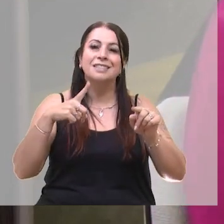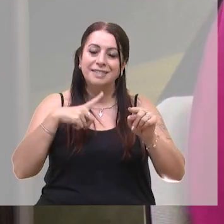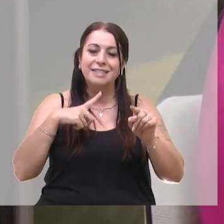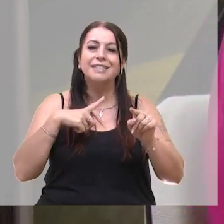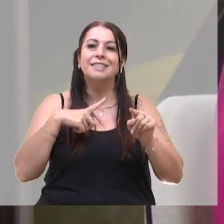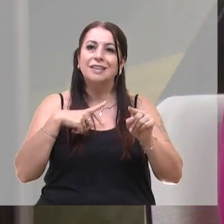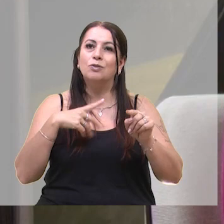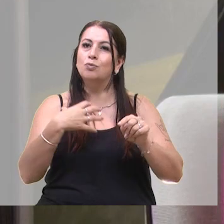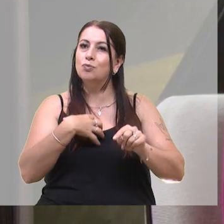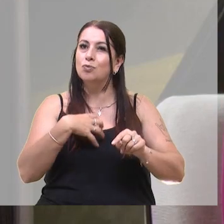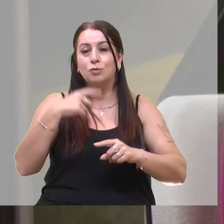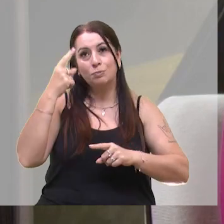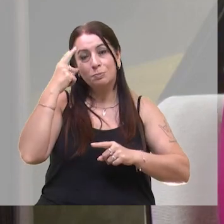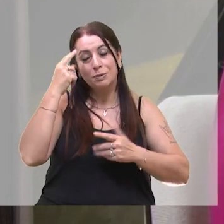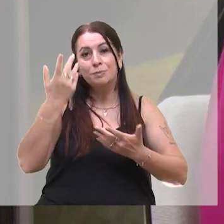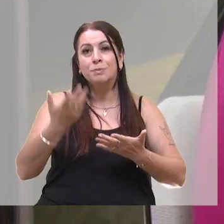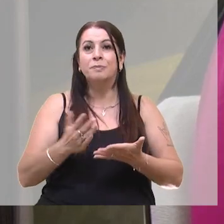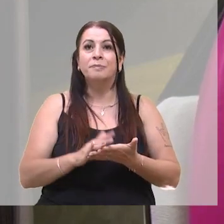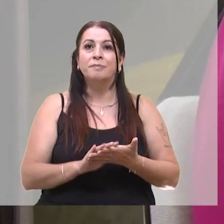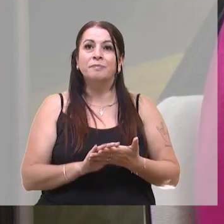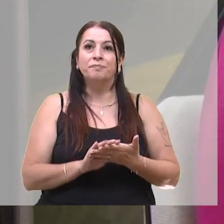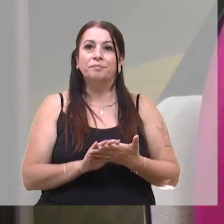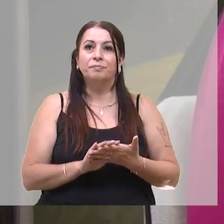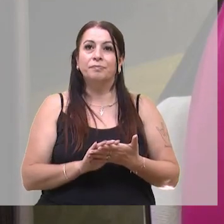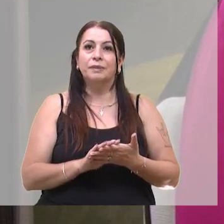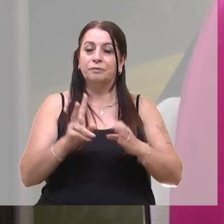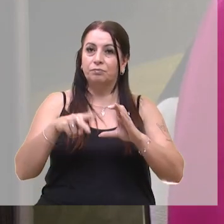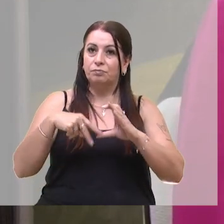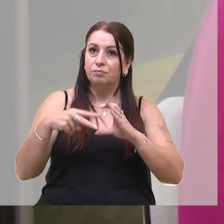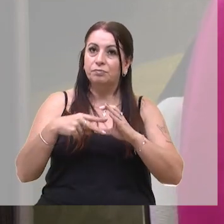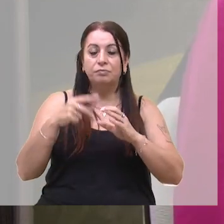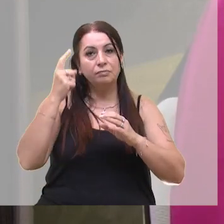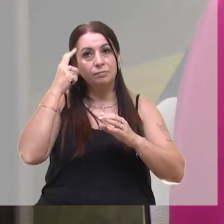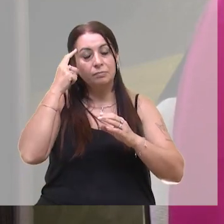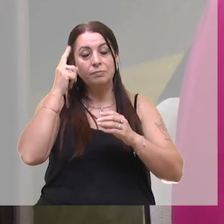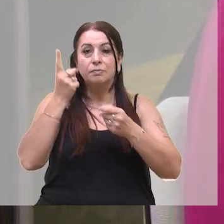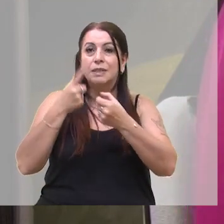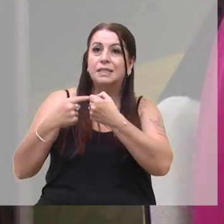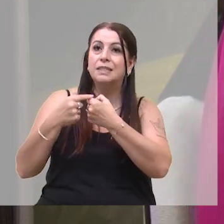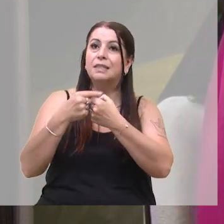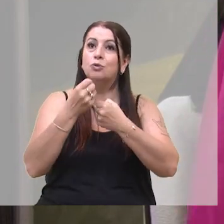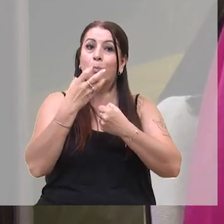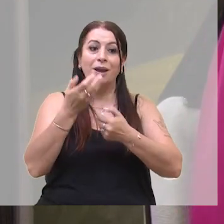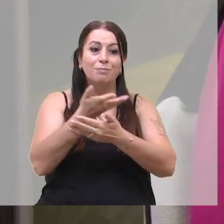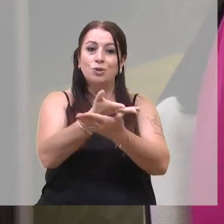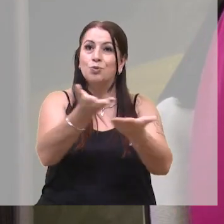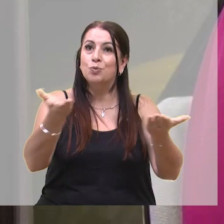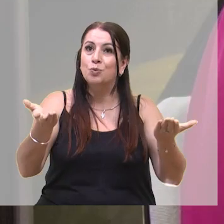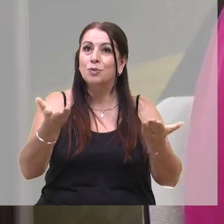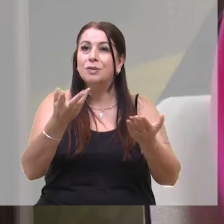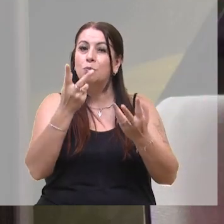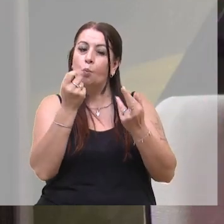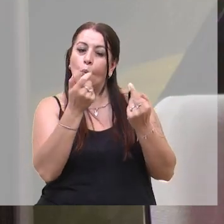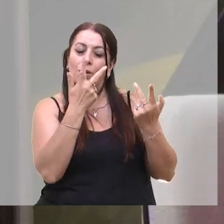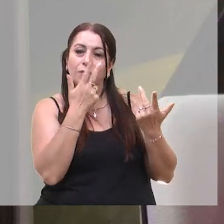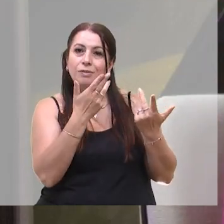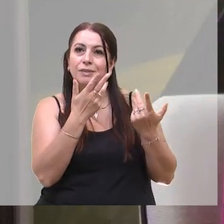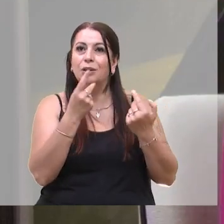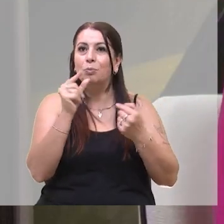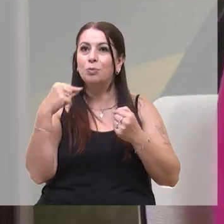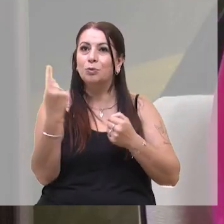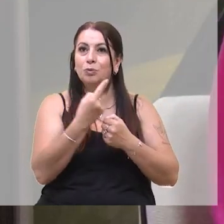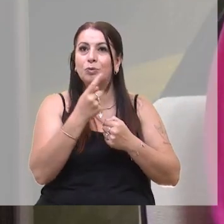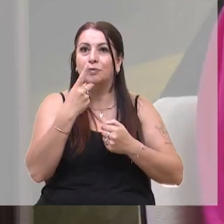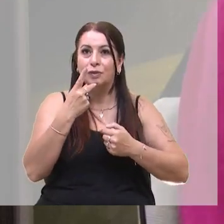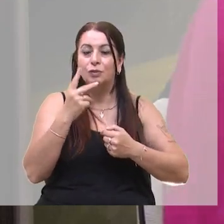uma forma de pensar a Câmara e de pensar a cidade e do bem comum, que eu acho que é muito semelhante. Então tem um pouquinho disso